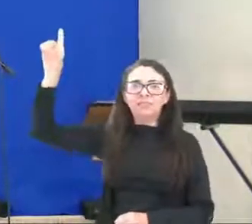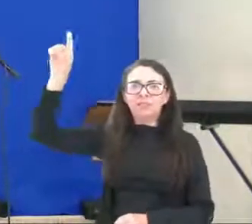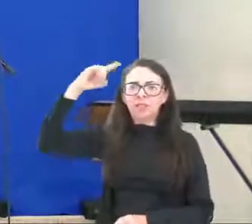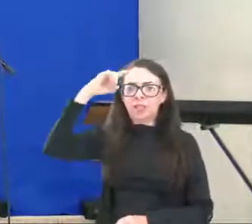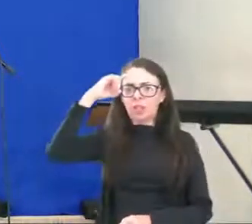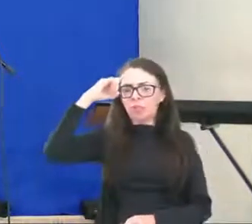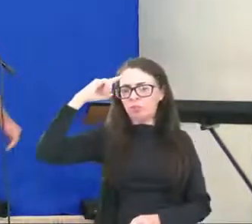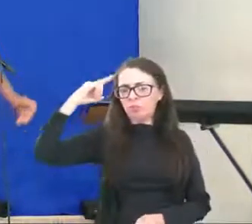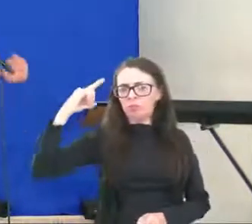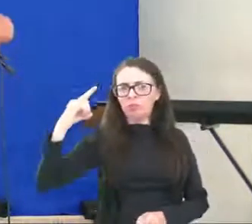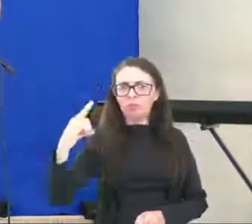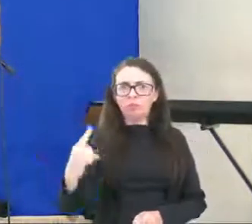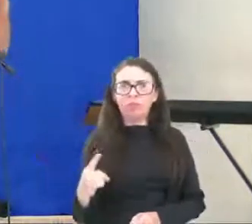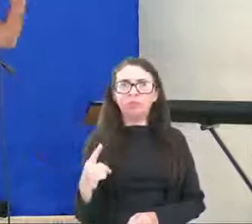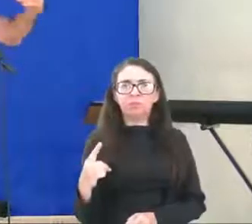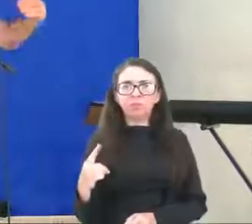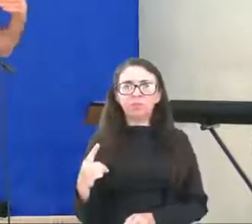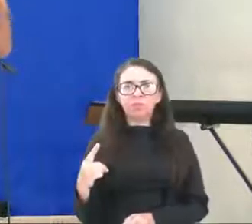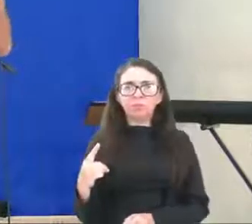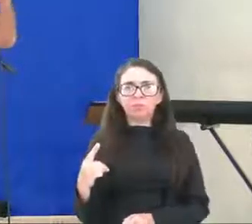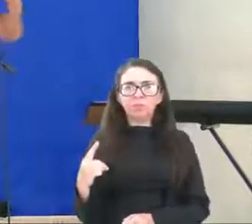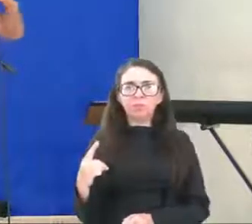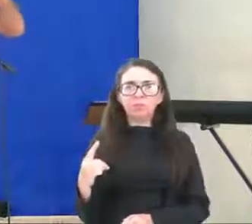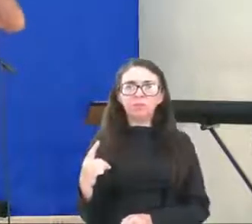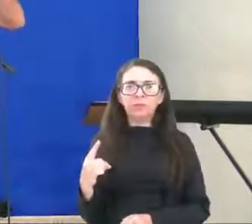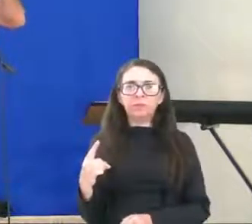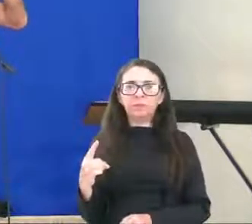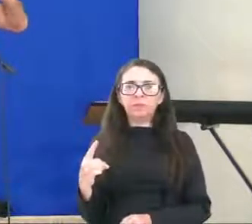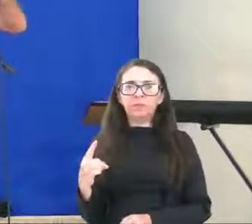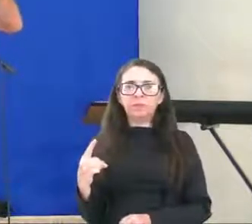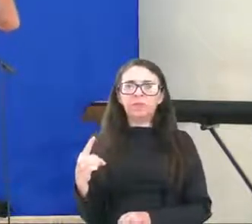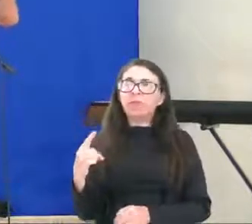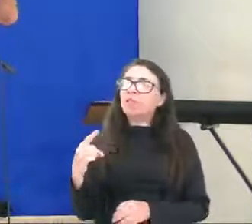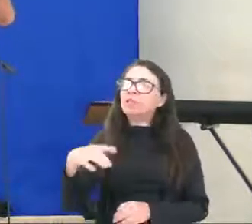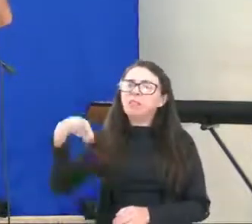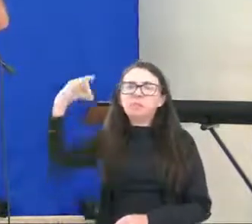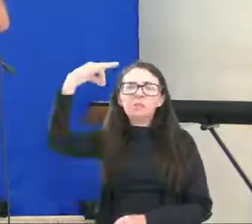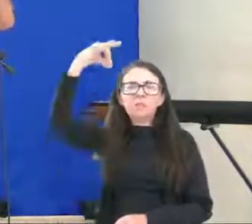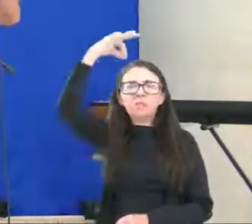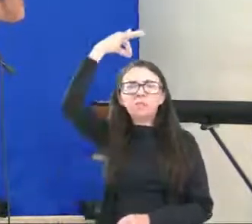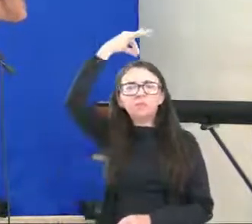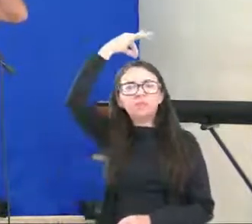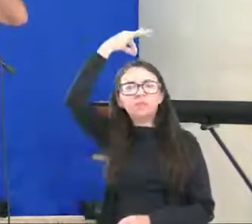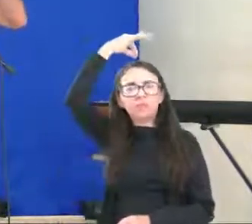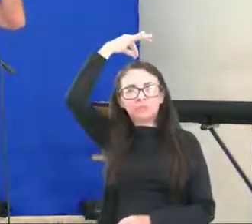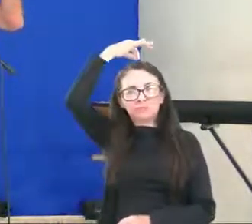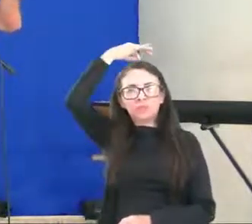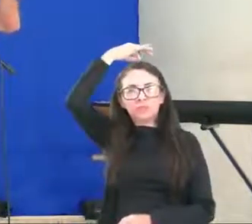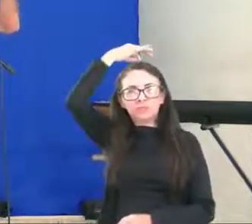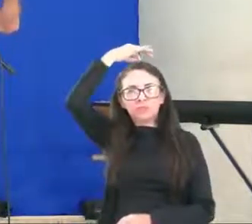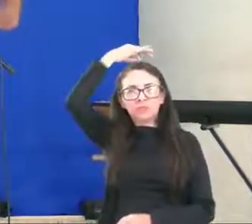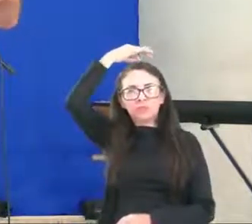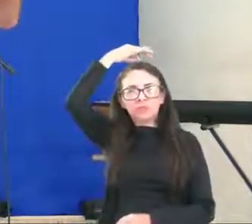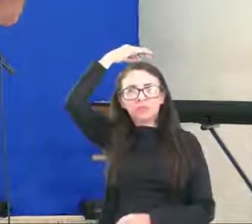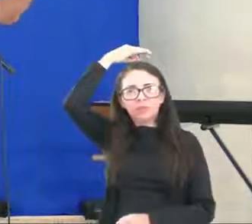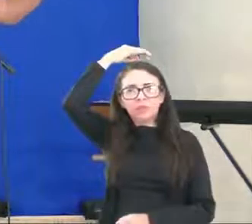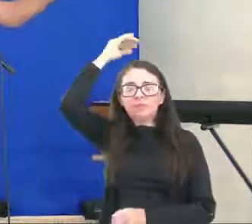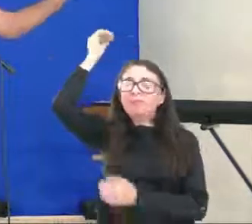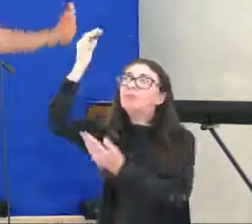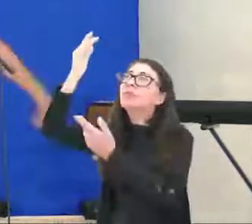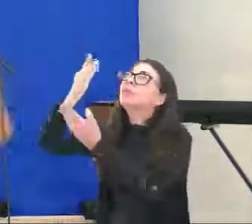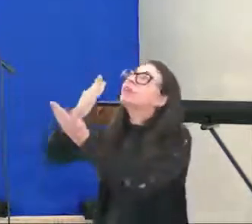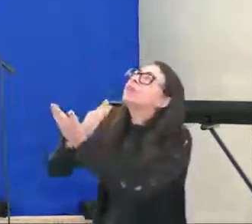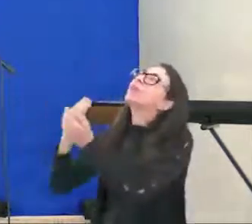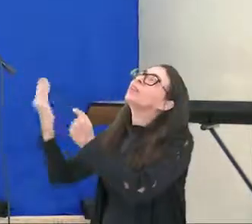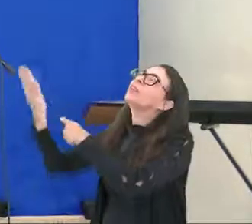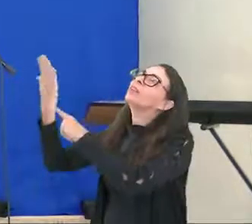Deus permitiu ao tempo, naquela época não, permitiu um conhecimento maior, mas ele capacitou essas